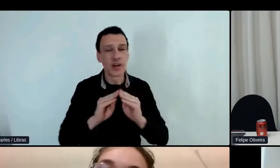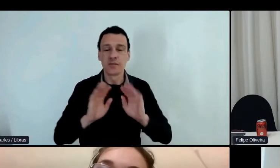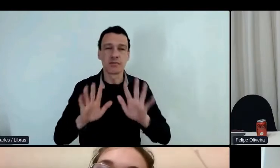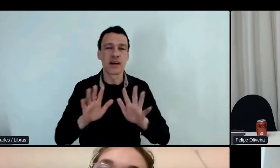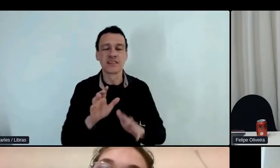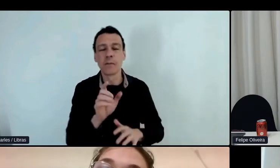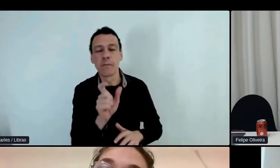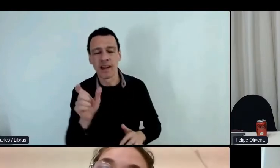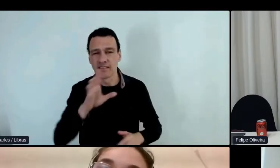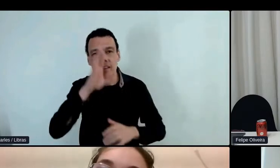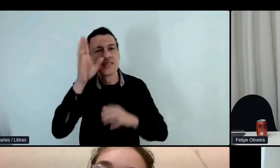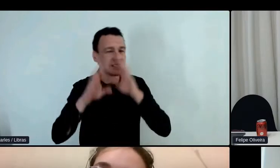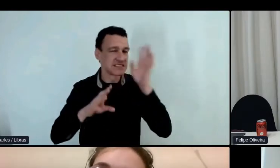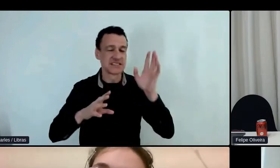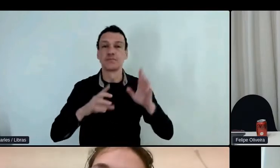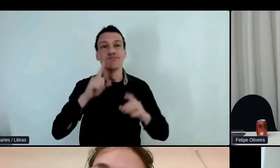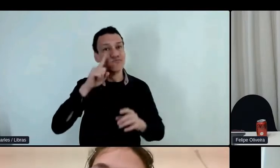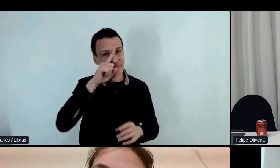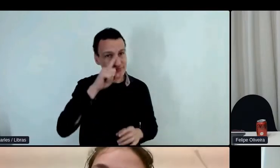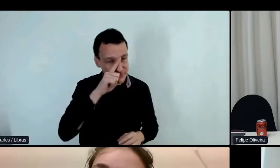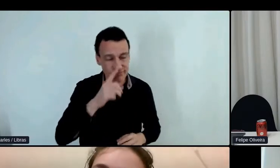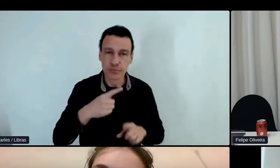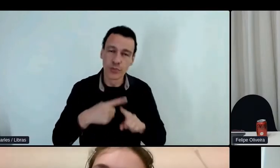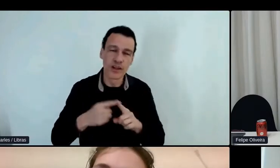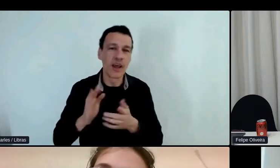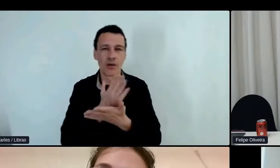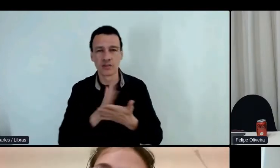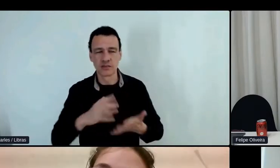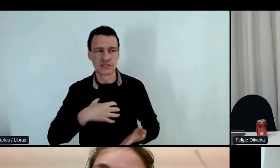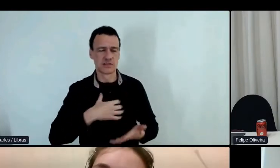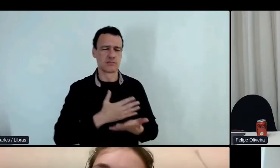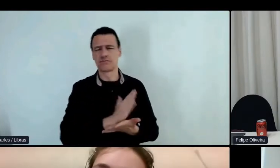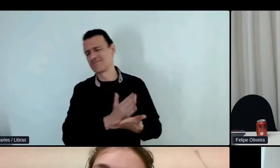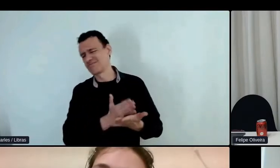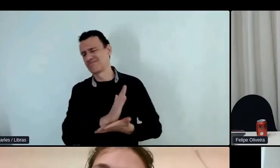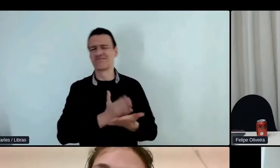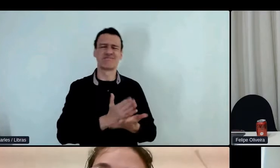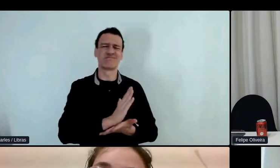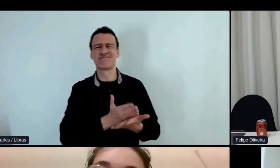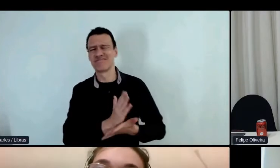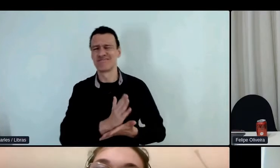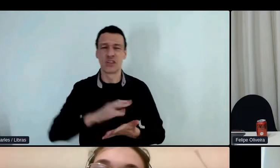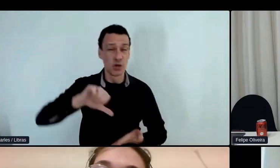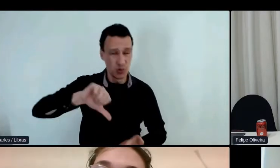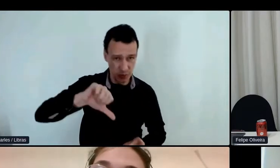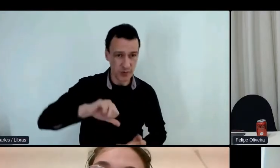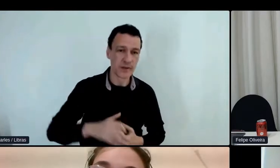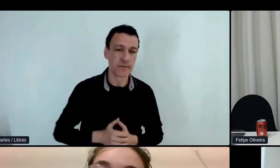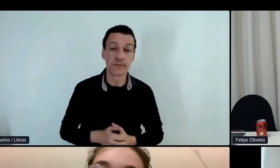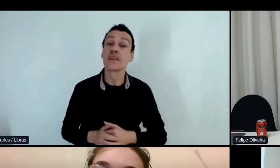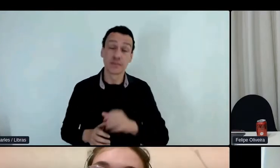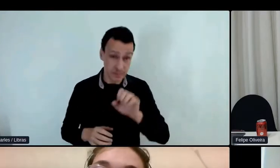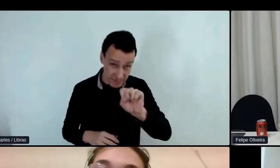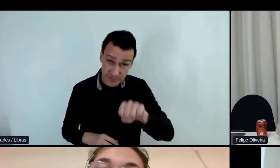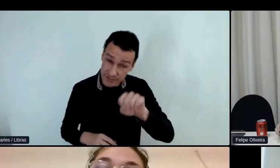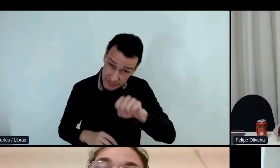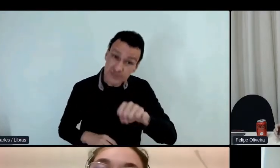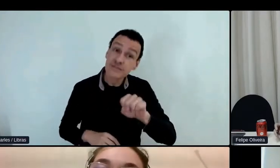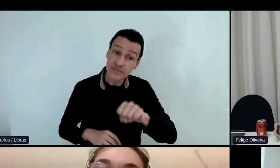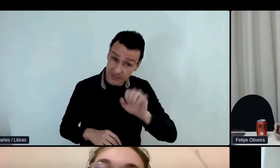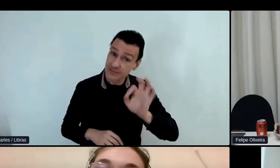adequada. Tem que ter esse momento de tomar cuidado para envolver tudo que a gente quer